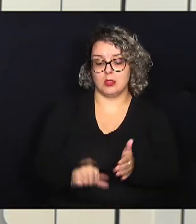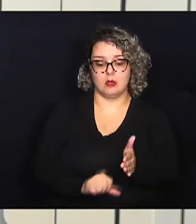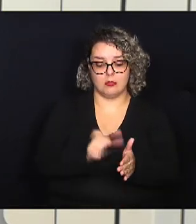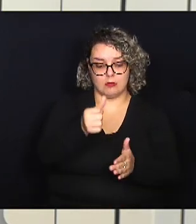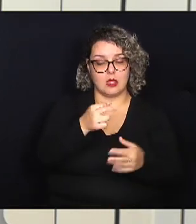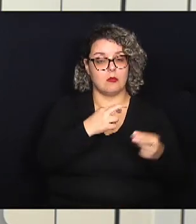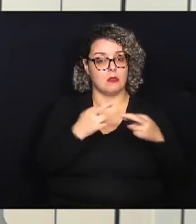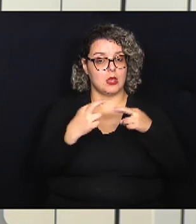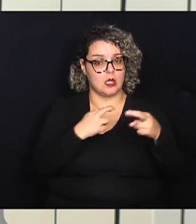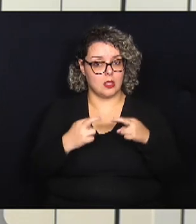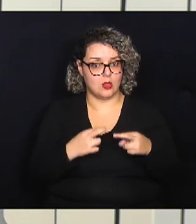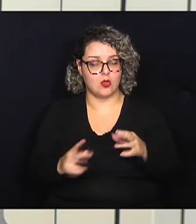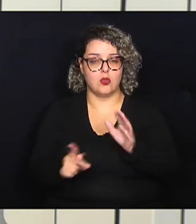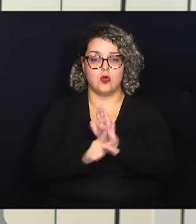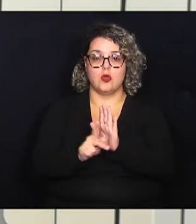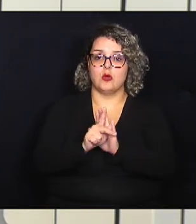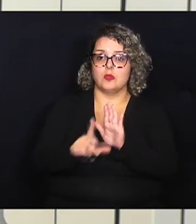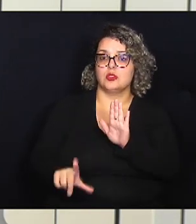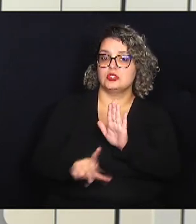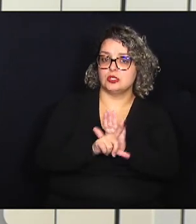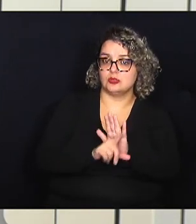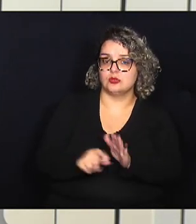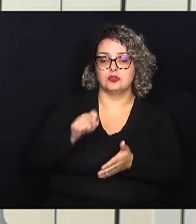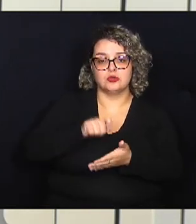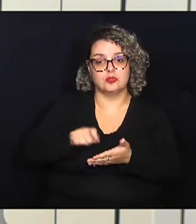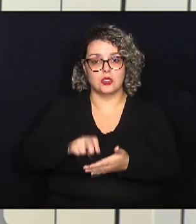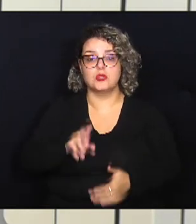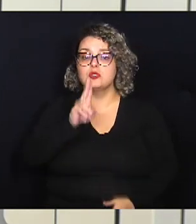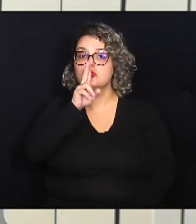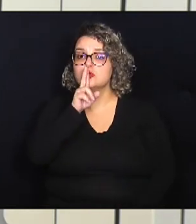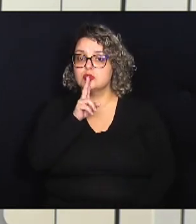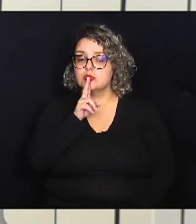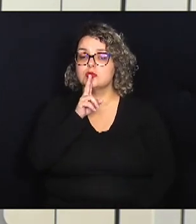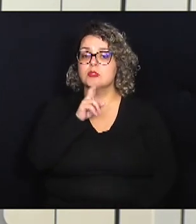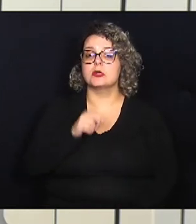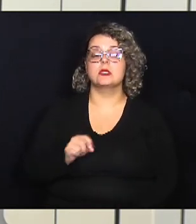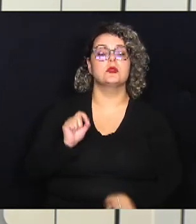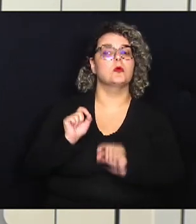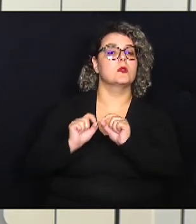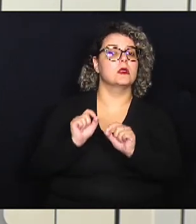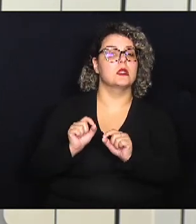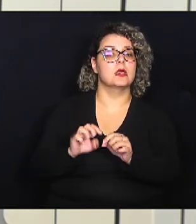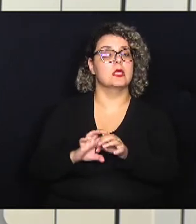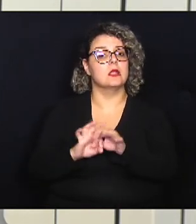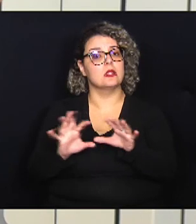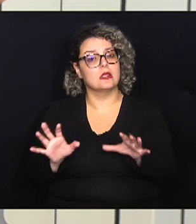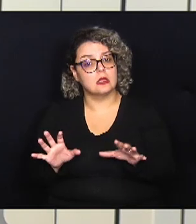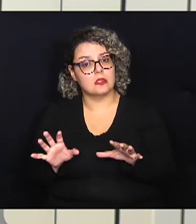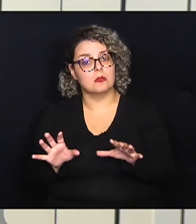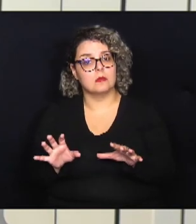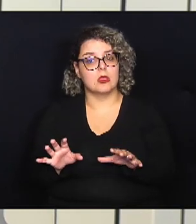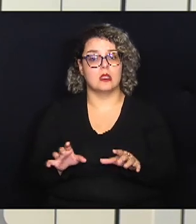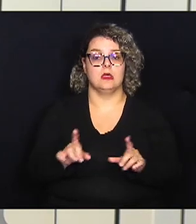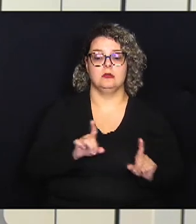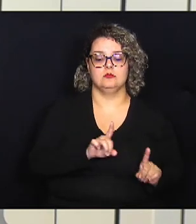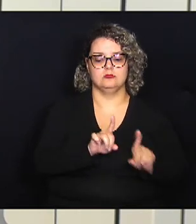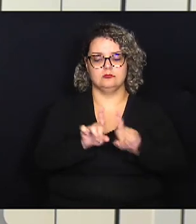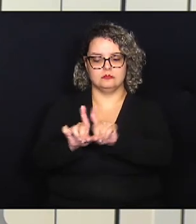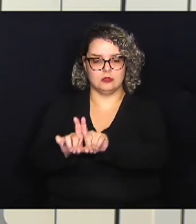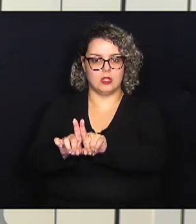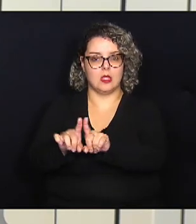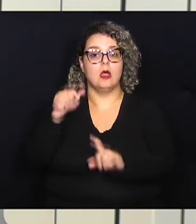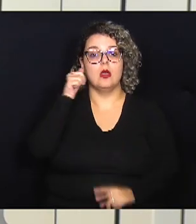primeira análise o projeto de lei de autoria do vereador Nelson Osseri, que prevê a permissão de acompanhante para